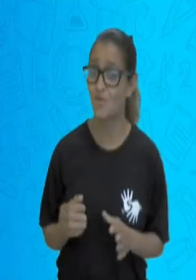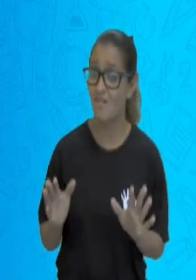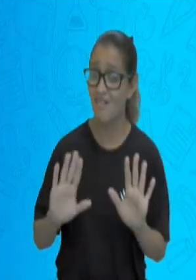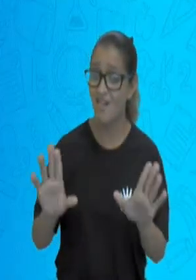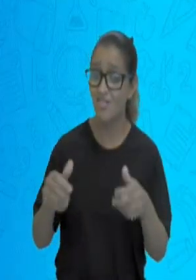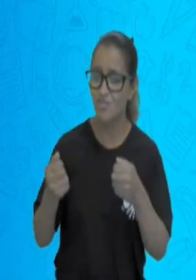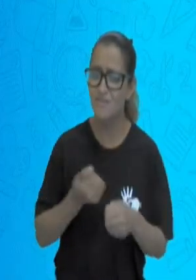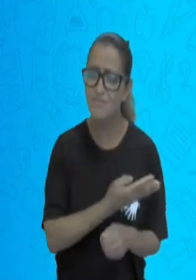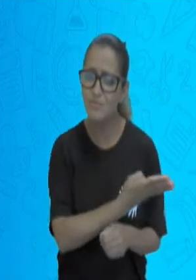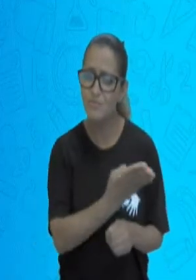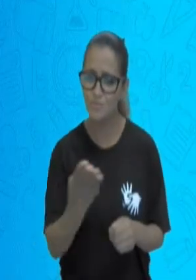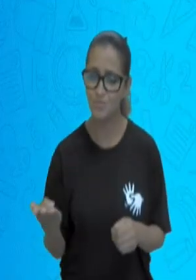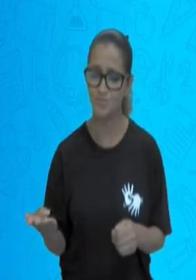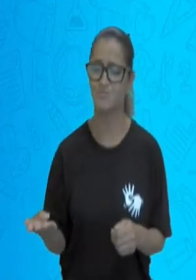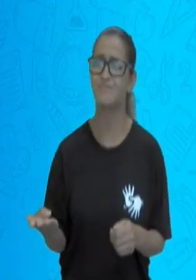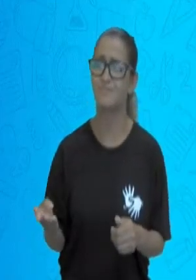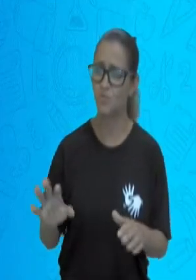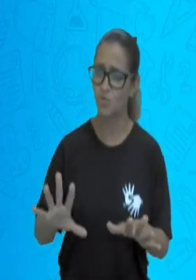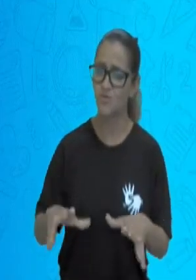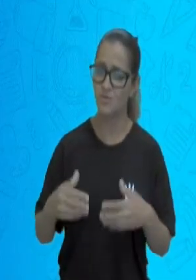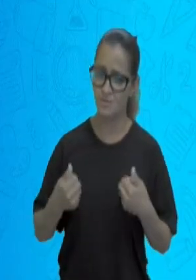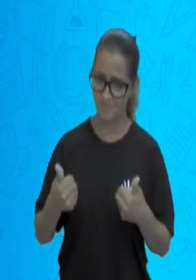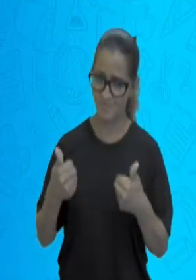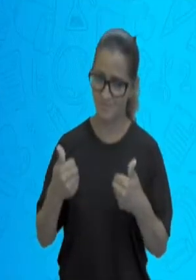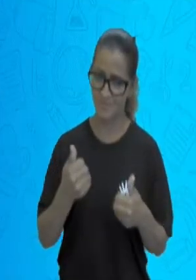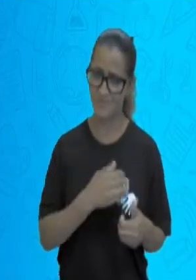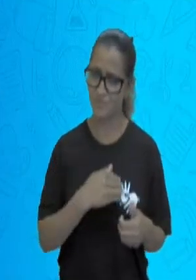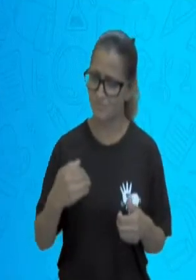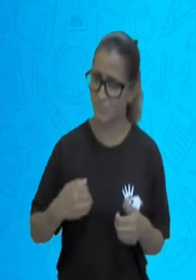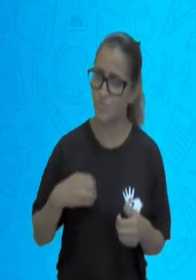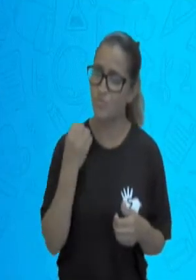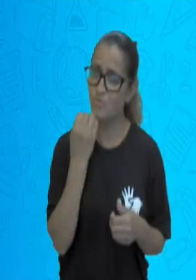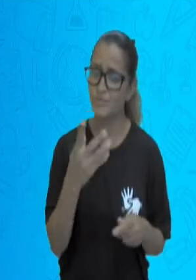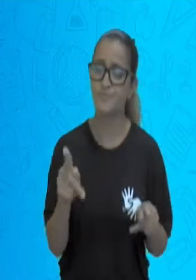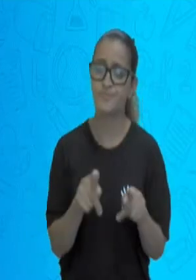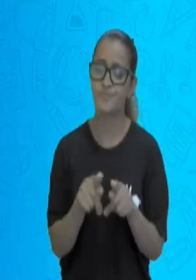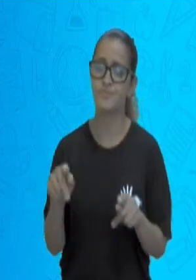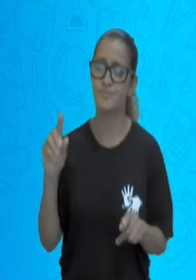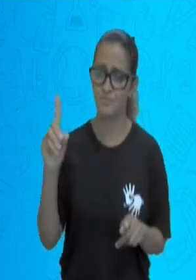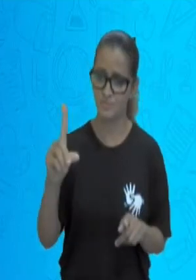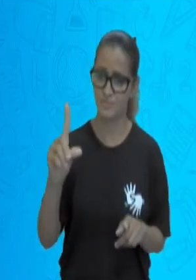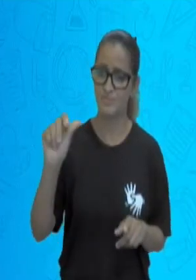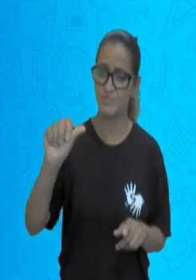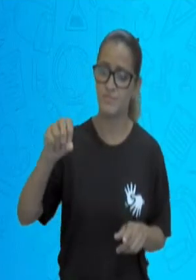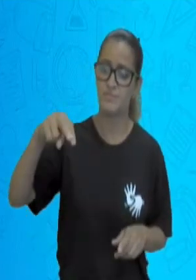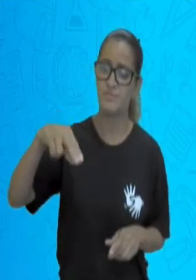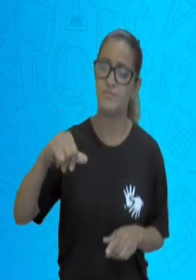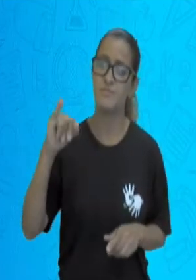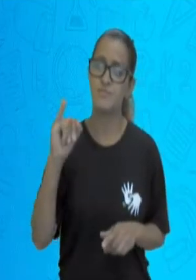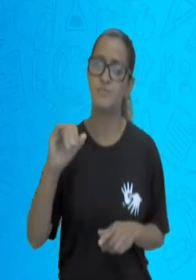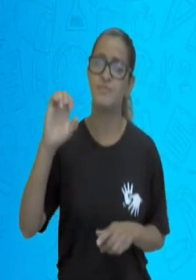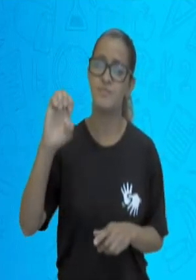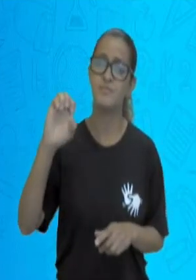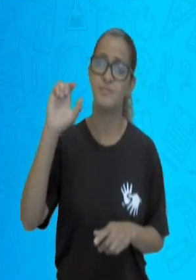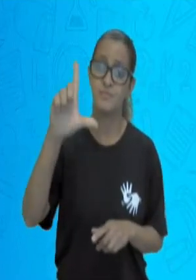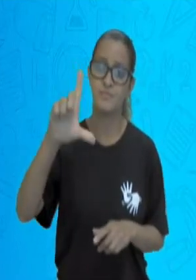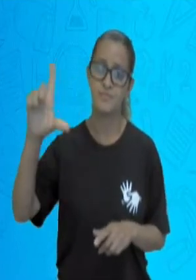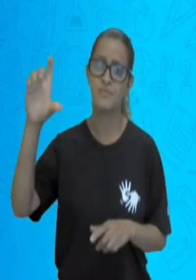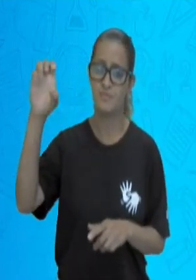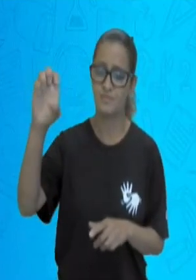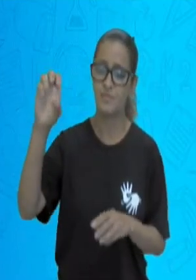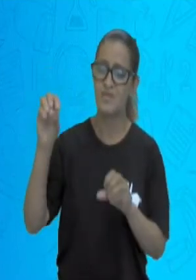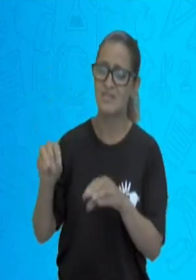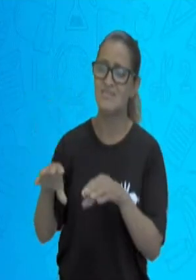Olá, estudantes! Tudo bem com vocês? Eu sou a professora Daniele, da EJA, e o nosso